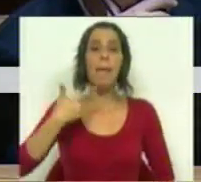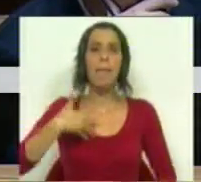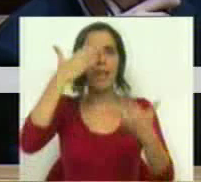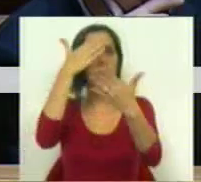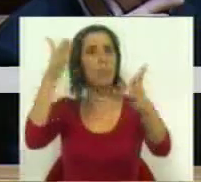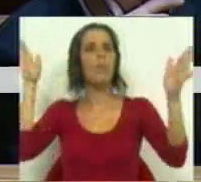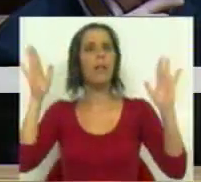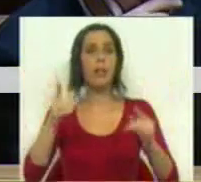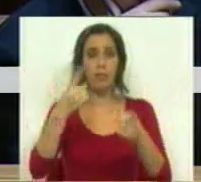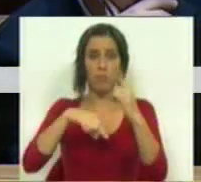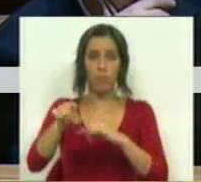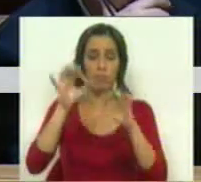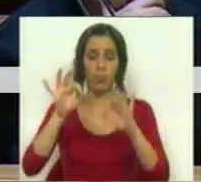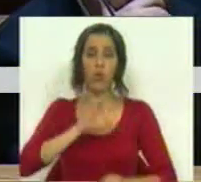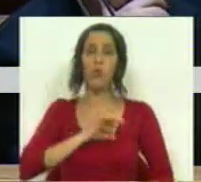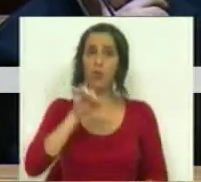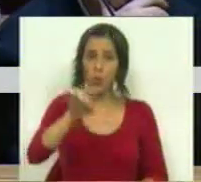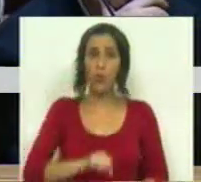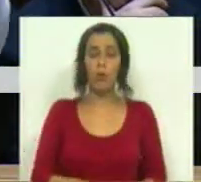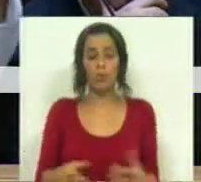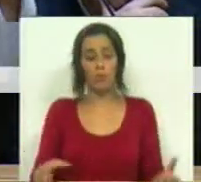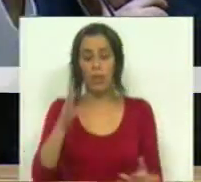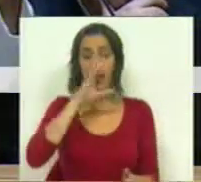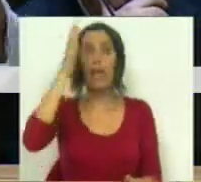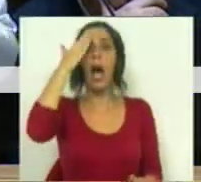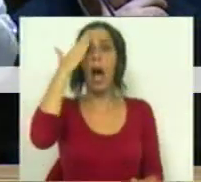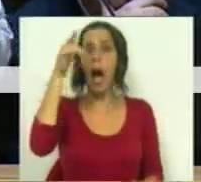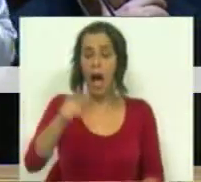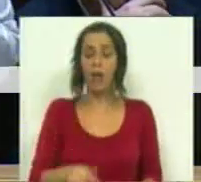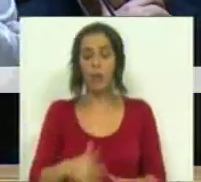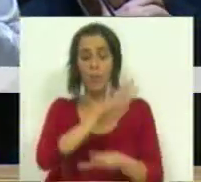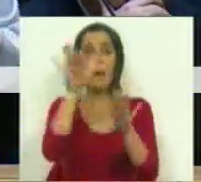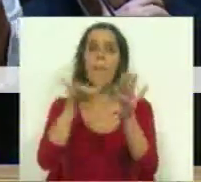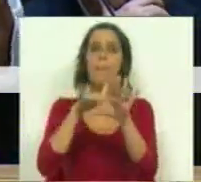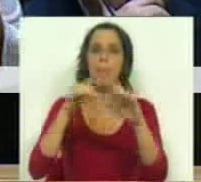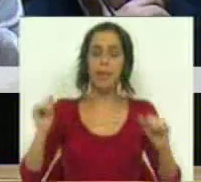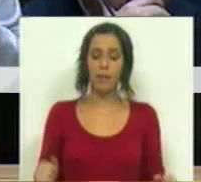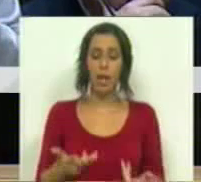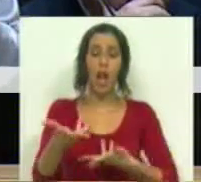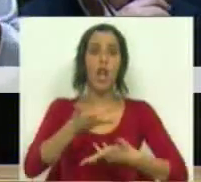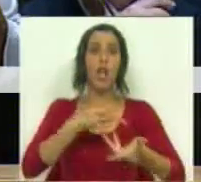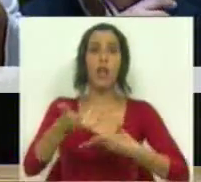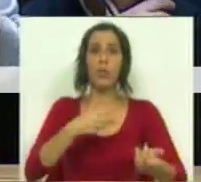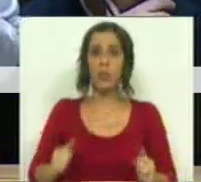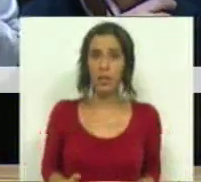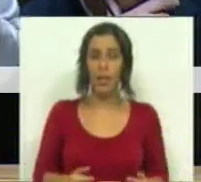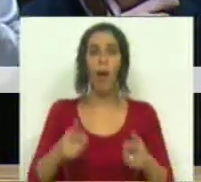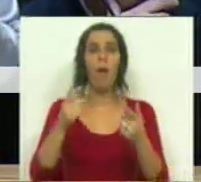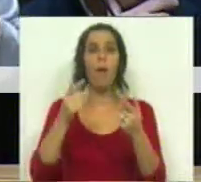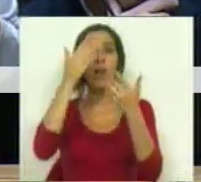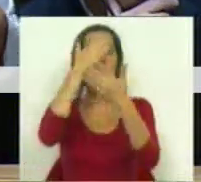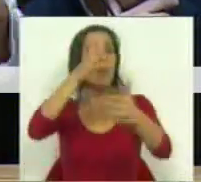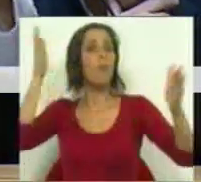da democracia? São naturalmente os senhores. E se consideram que participação, negociação